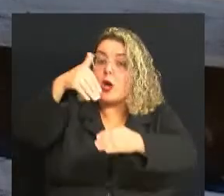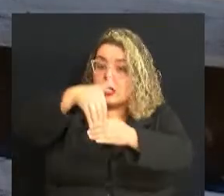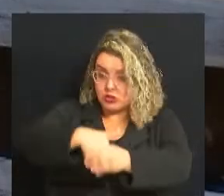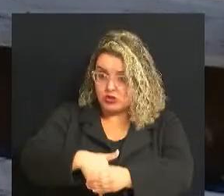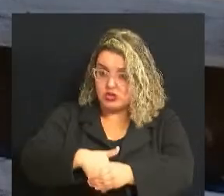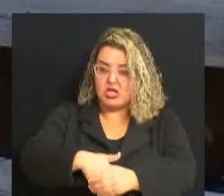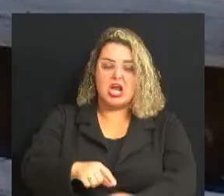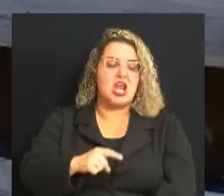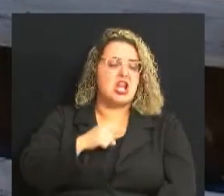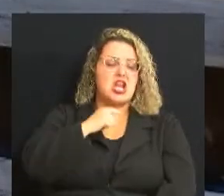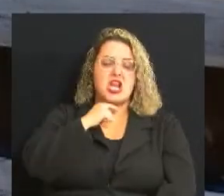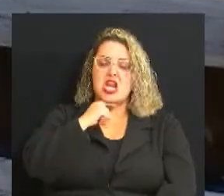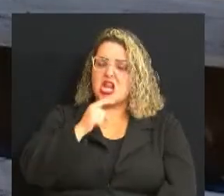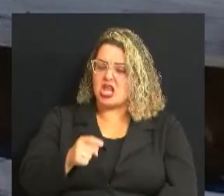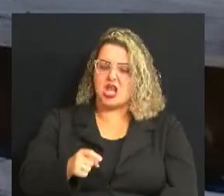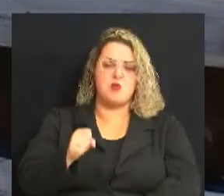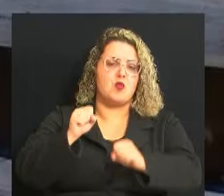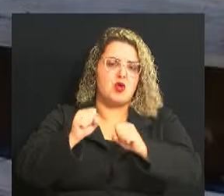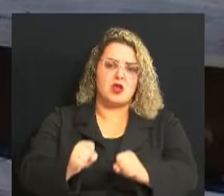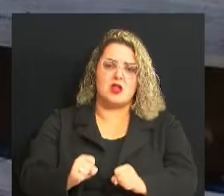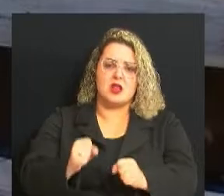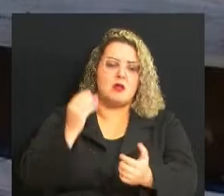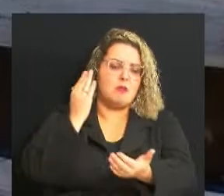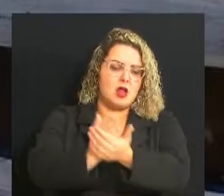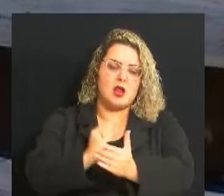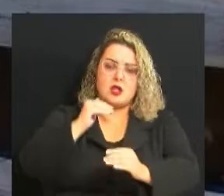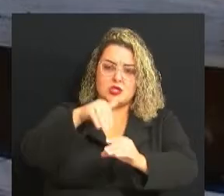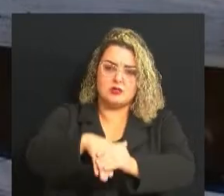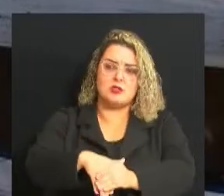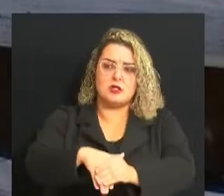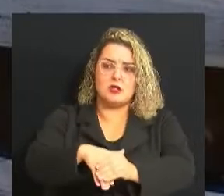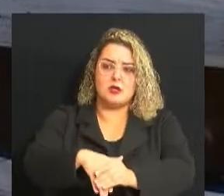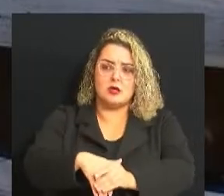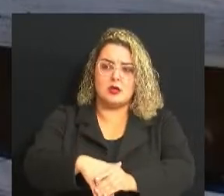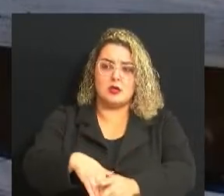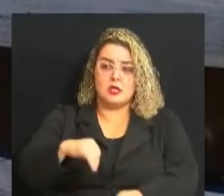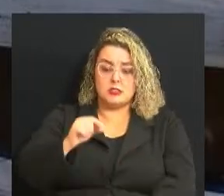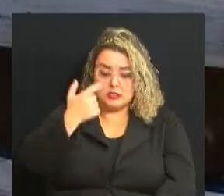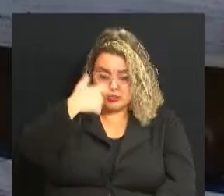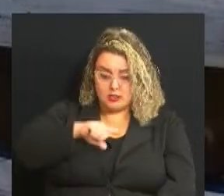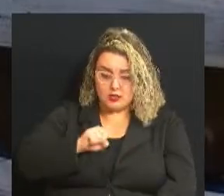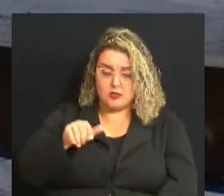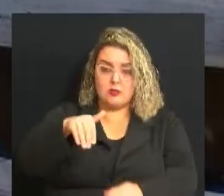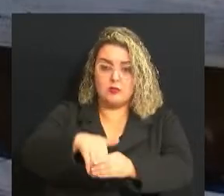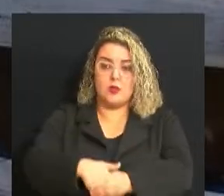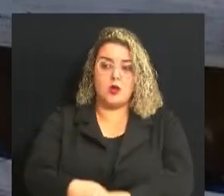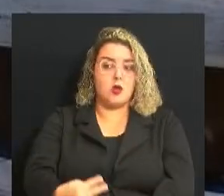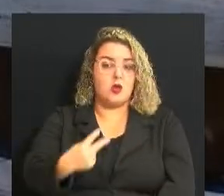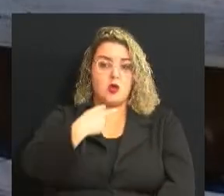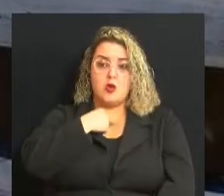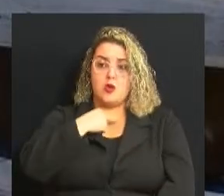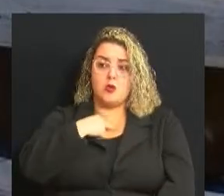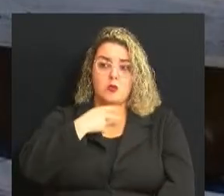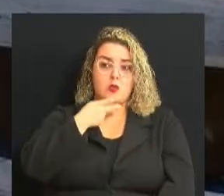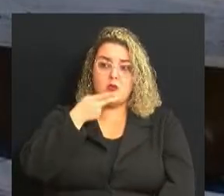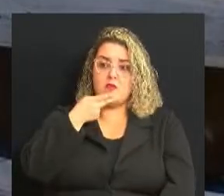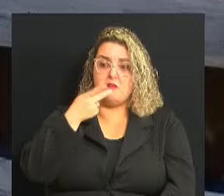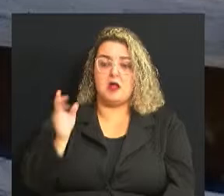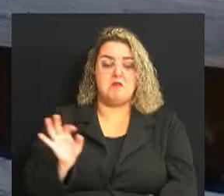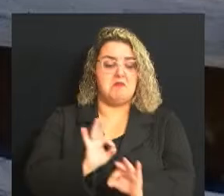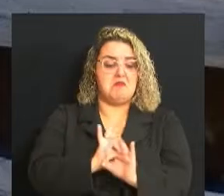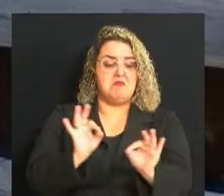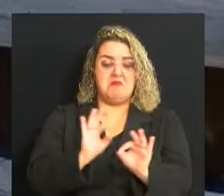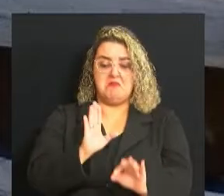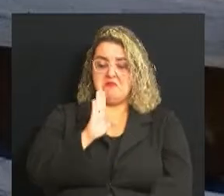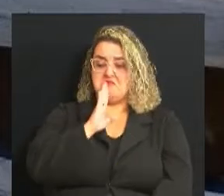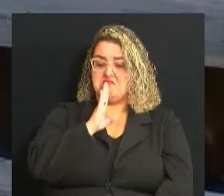ninguém poderia deixar de votar, porque se eu não votar, eu não vou poder falar absolutamente